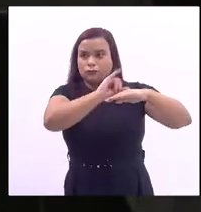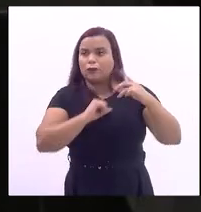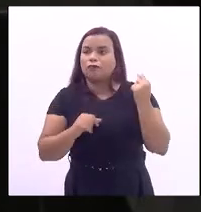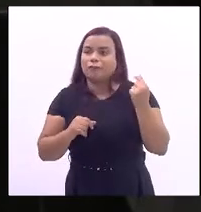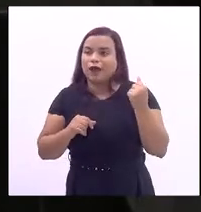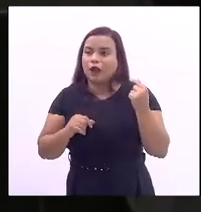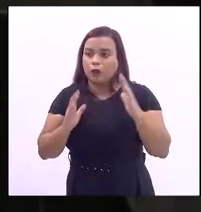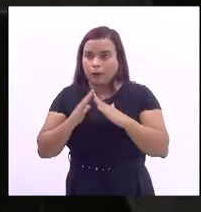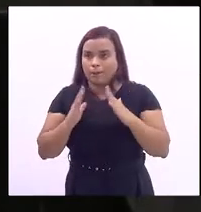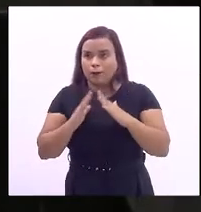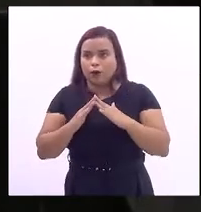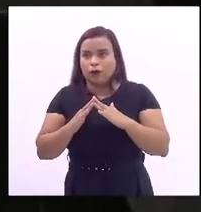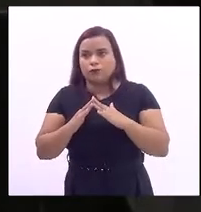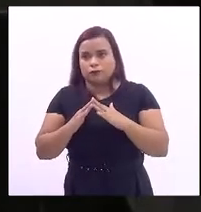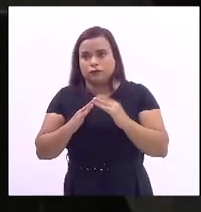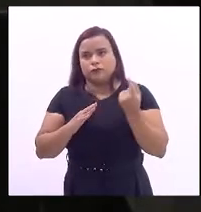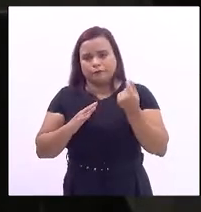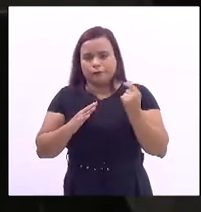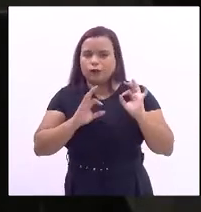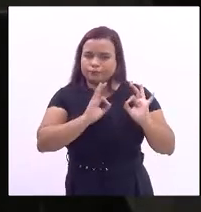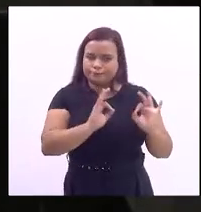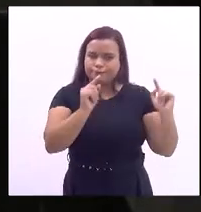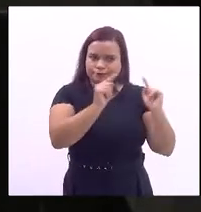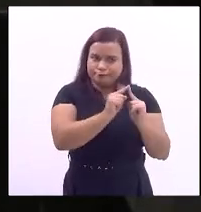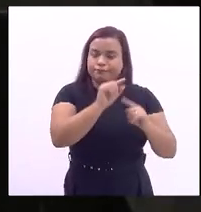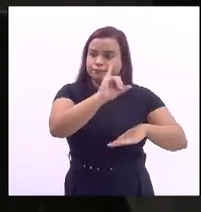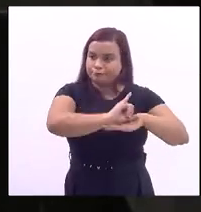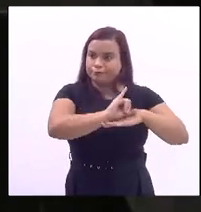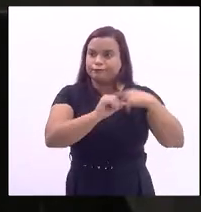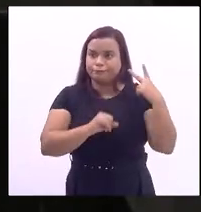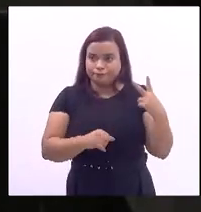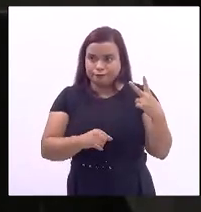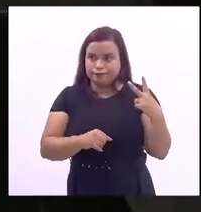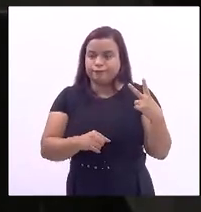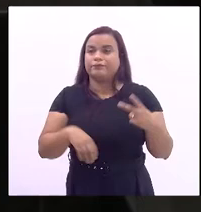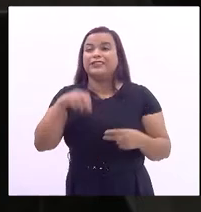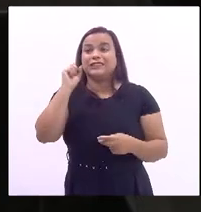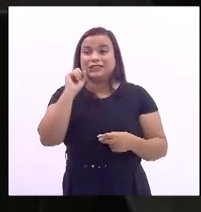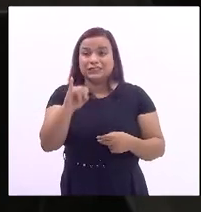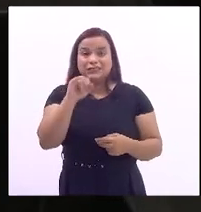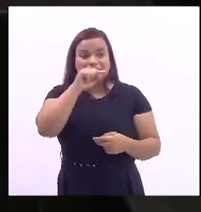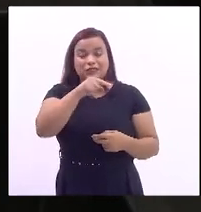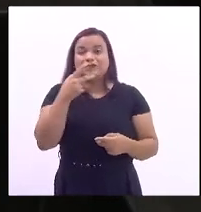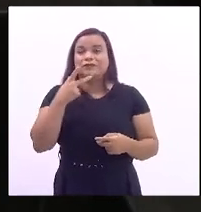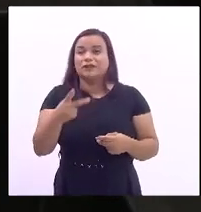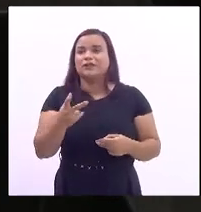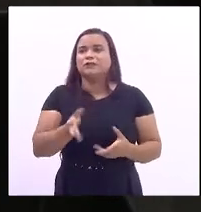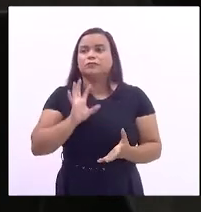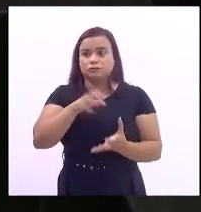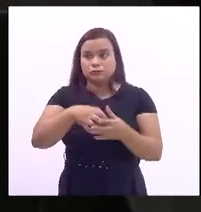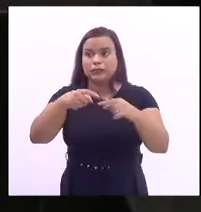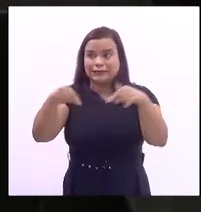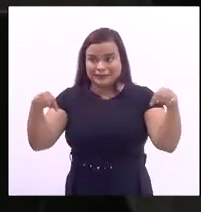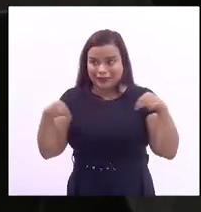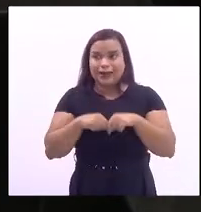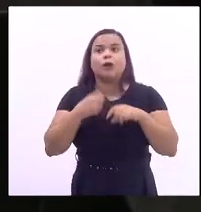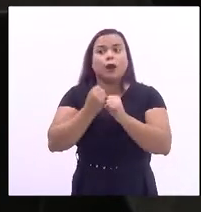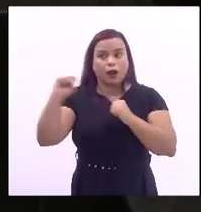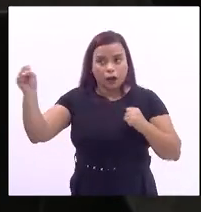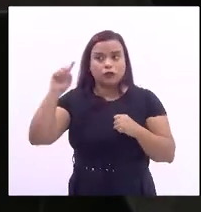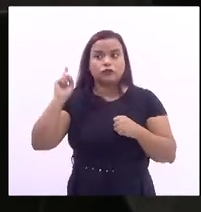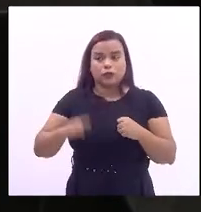imóvel se a lei de uso do solo de serra que em centro de terreno e terreno enorme